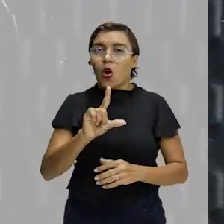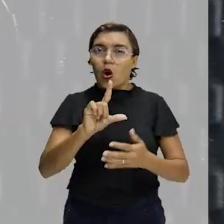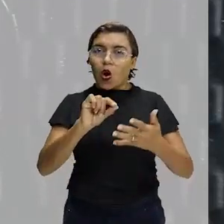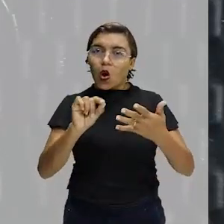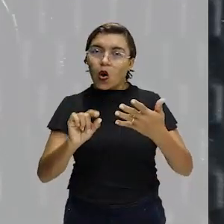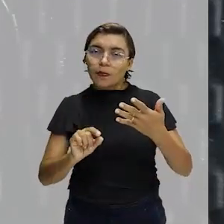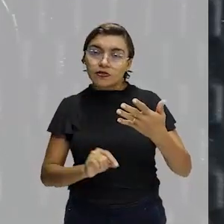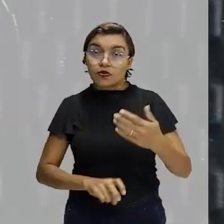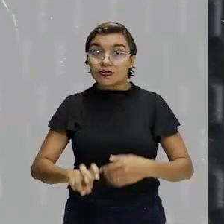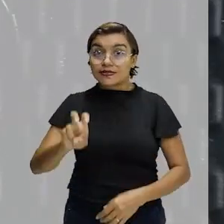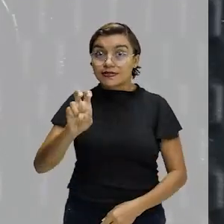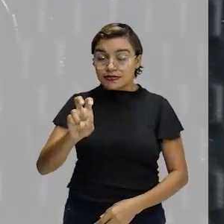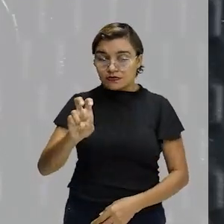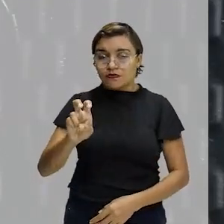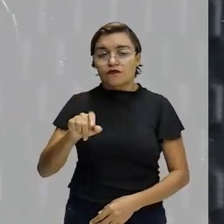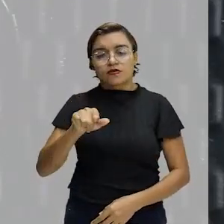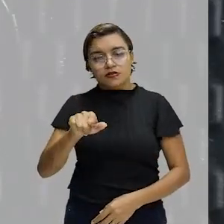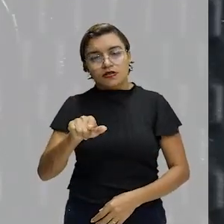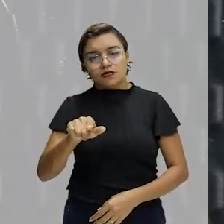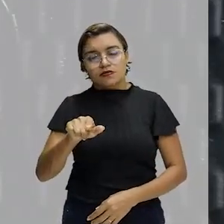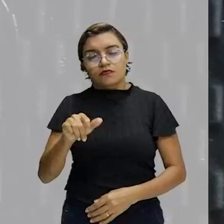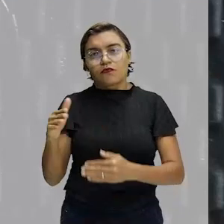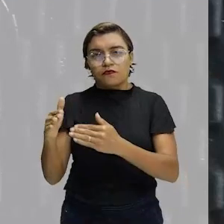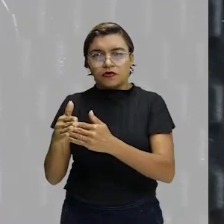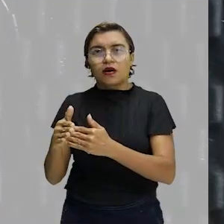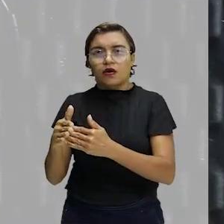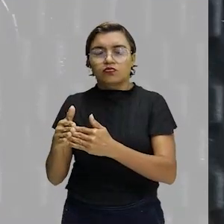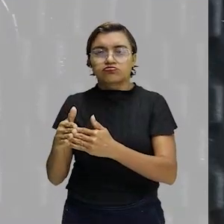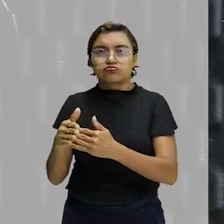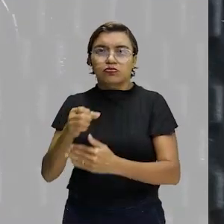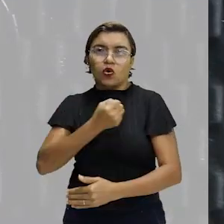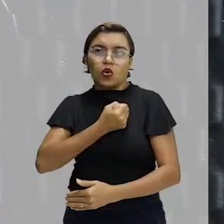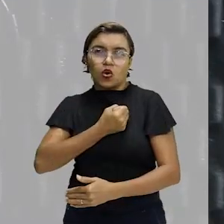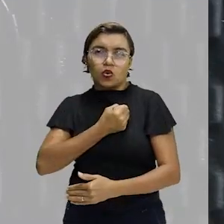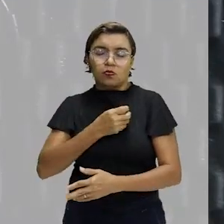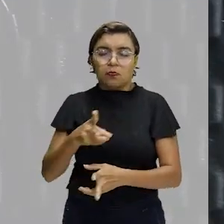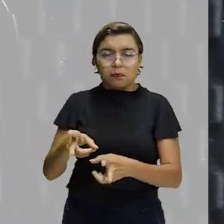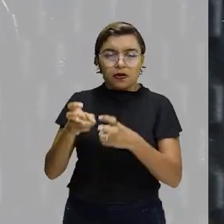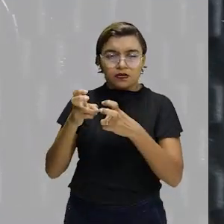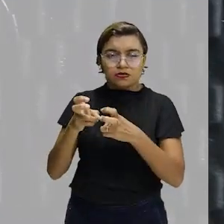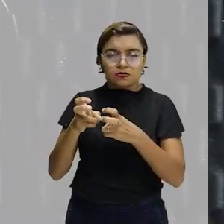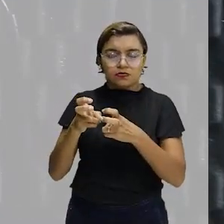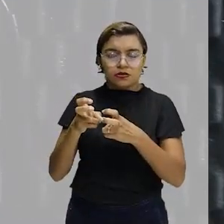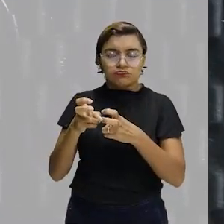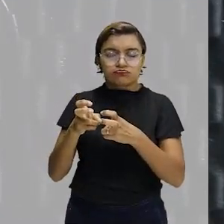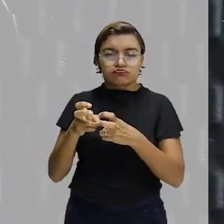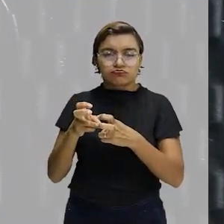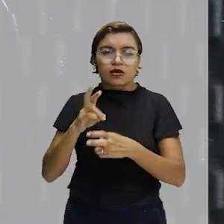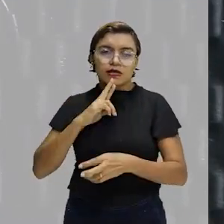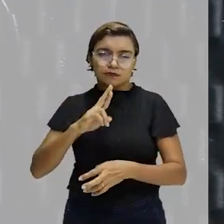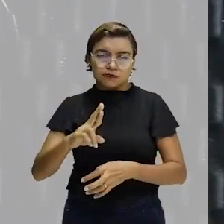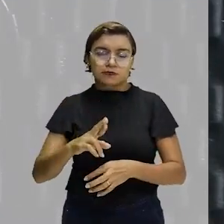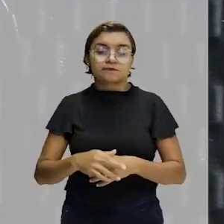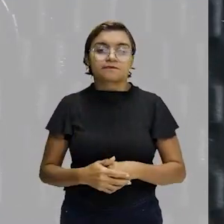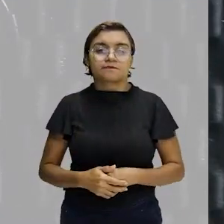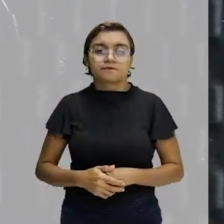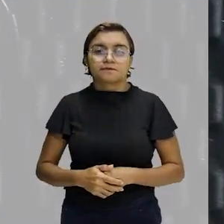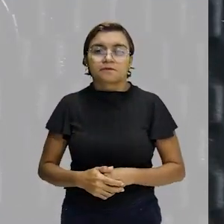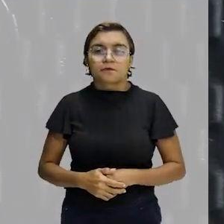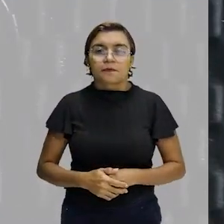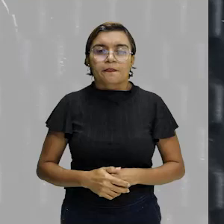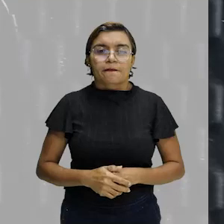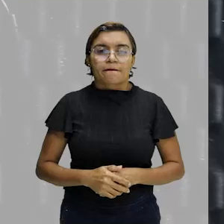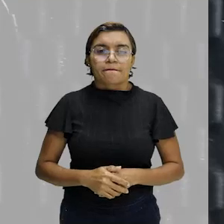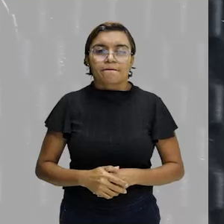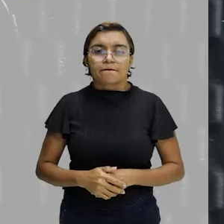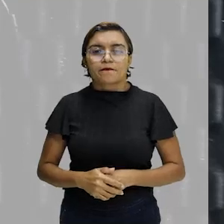são 5 opções, e aí para que você, lá no finalzinho, quando a gente olhar o valor, a gente vai logo conseguir identificar as opções. Então, passemos para